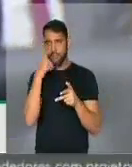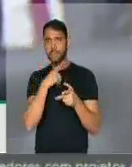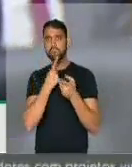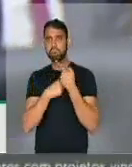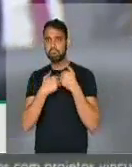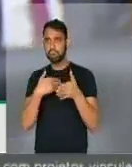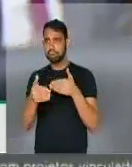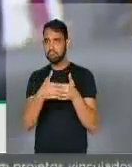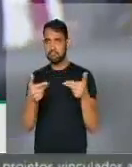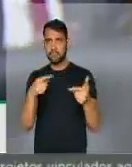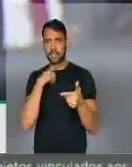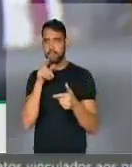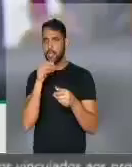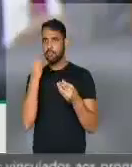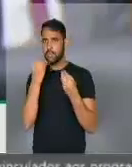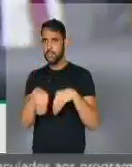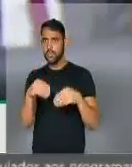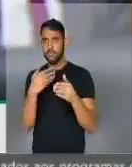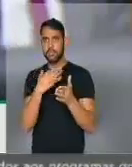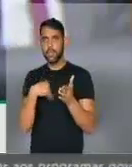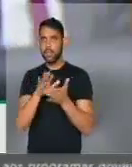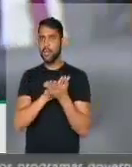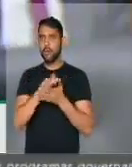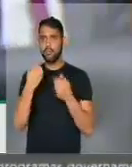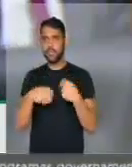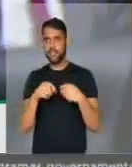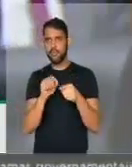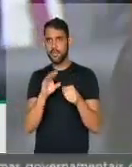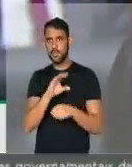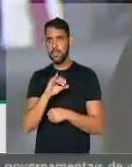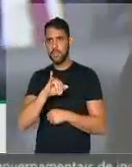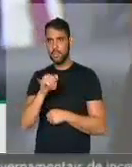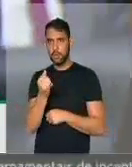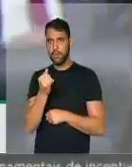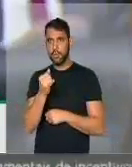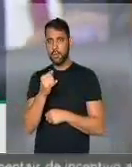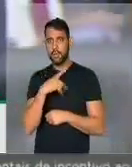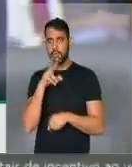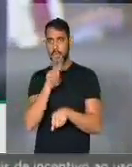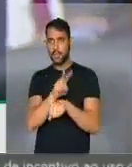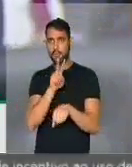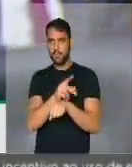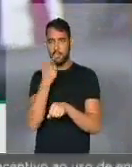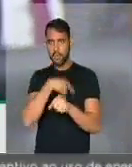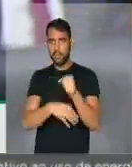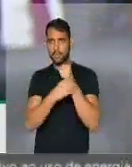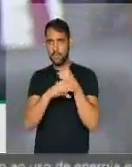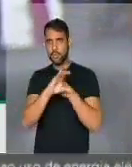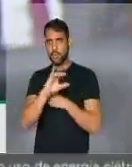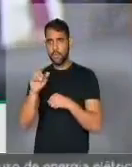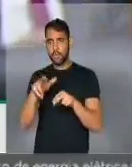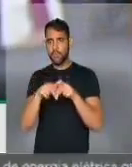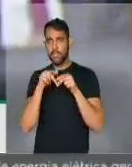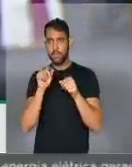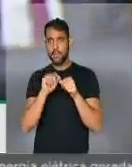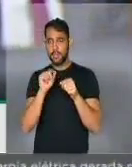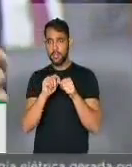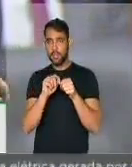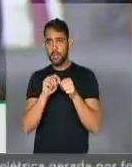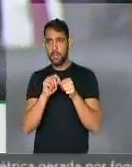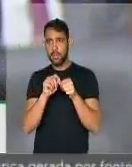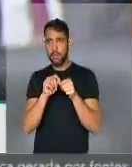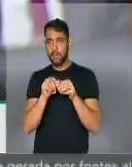o desejar. Não traz prejuízo, porque não precisava ser feito na CCJ. A ampla defesa foi garantida. A CCJ apenas fazia